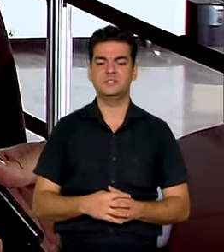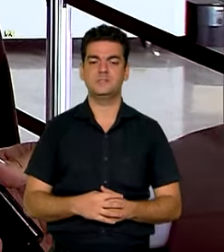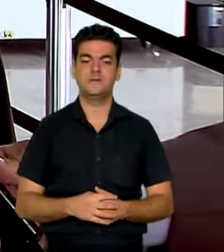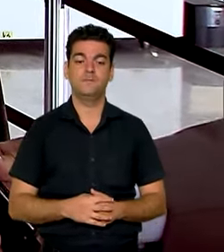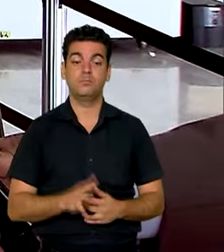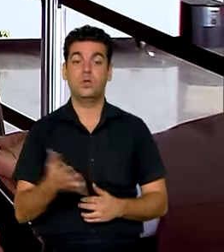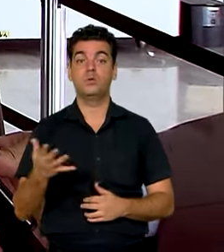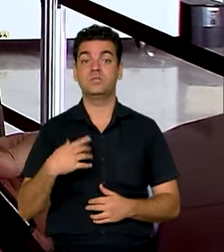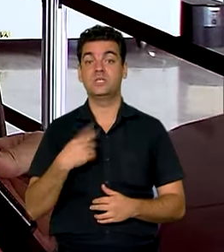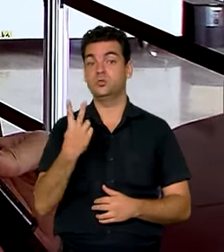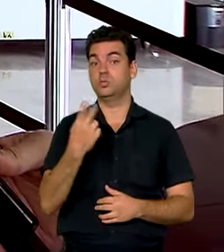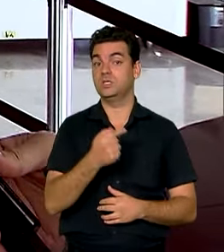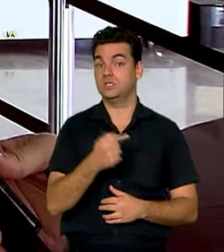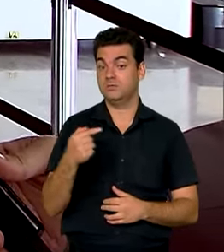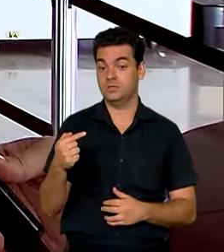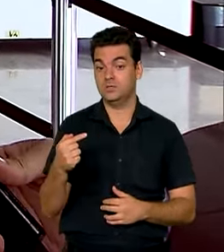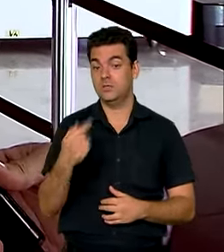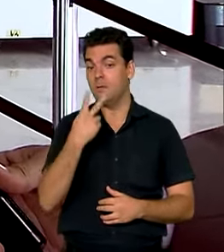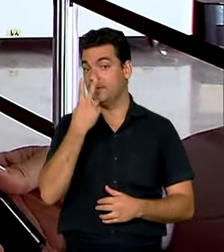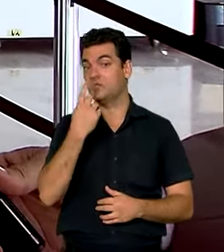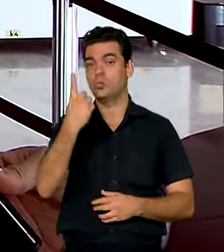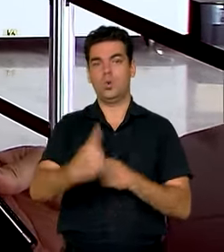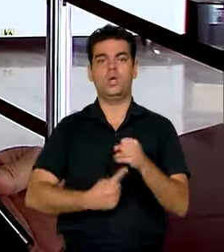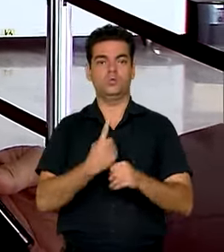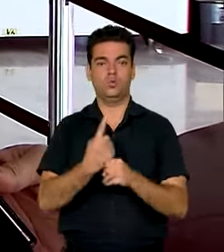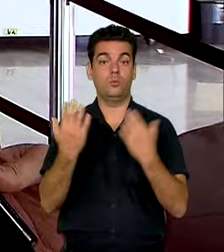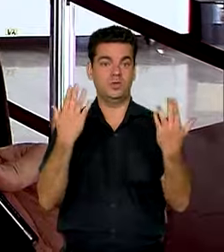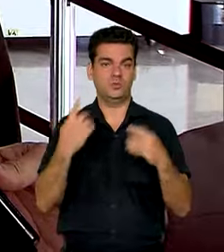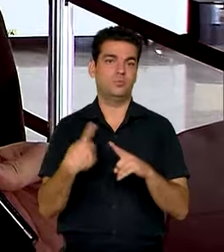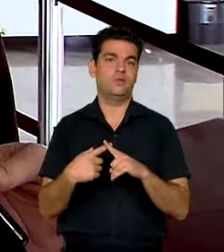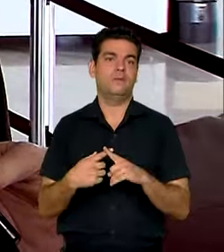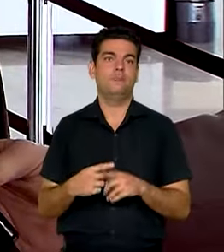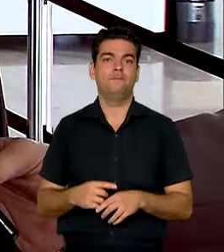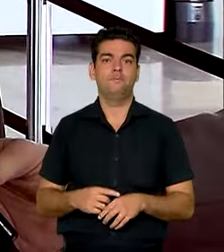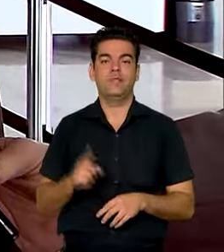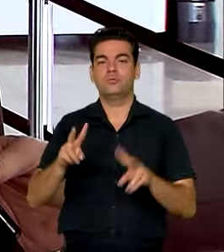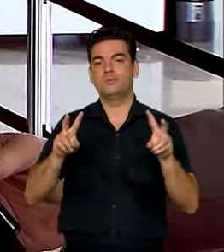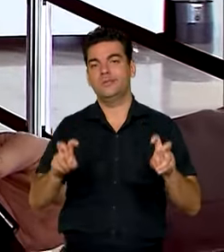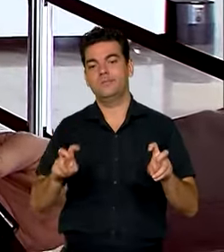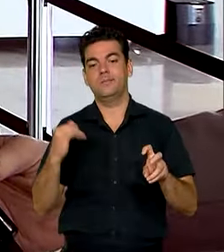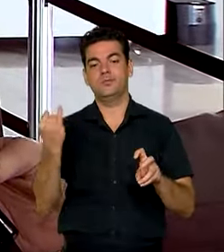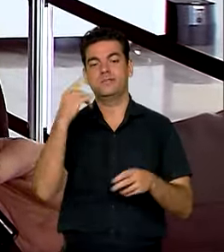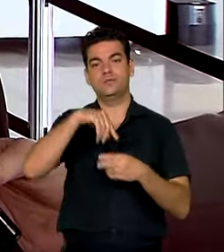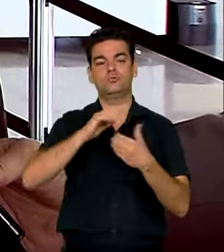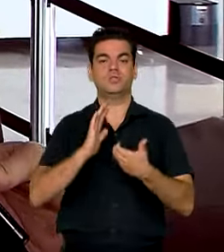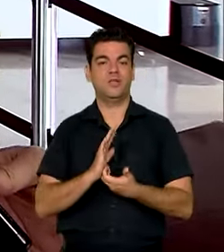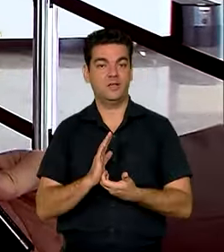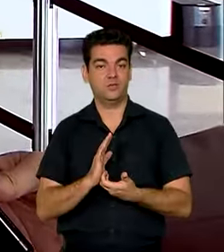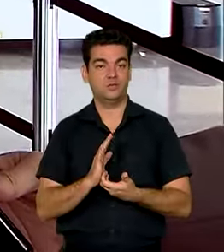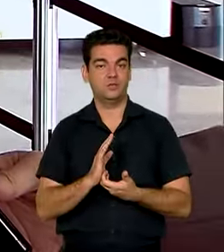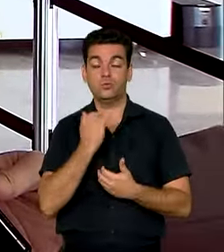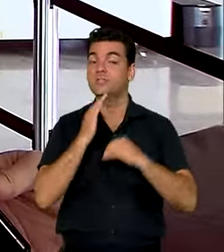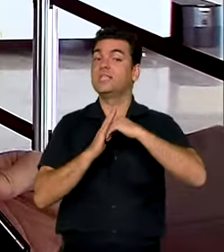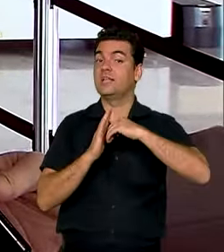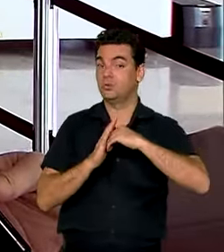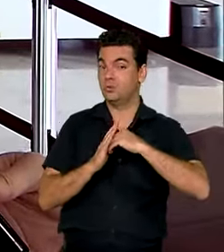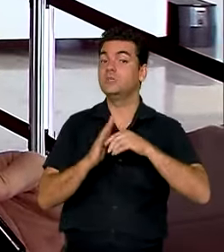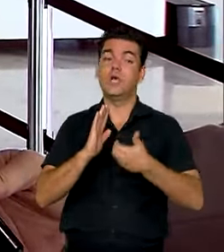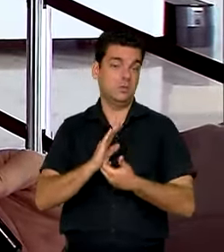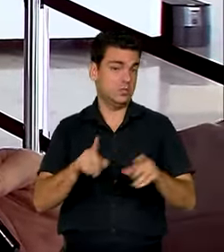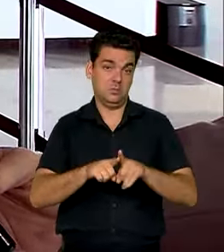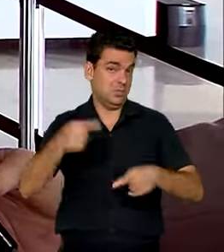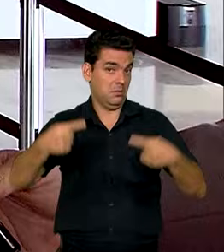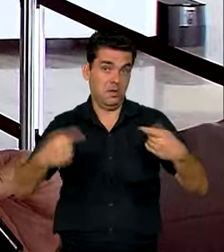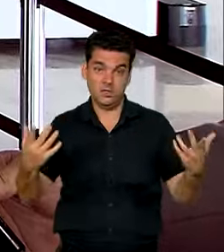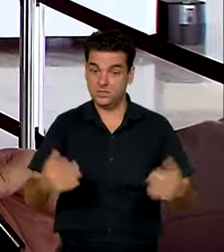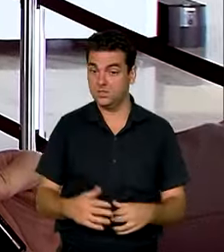Nós vamos ter duas semanas que valem por um ano, porque nós temos matérias relevantes no Senado, sobretudo, e na Câmara. A Câmara